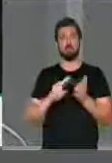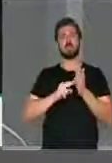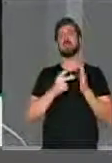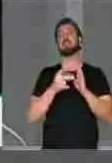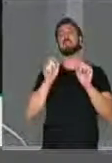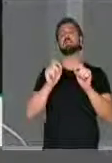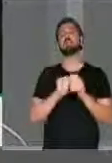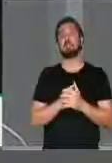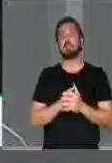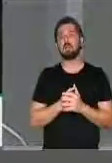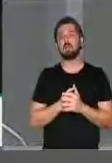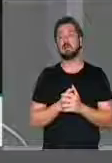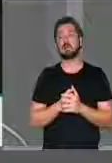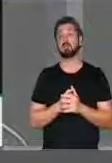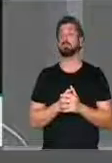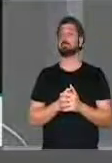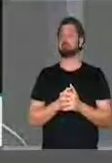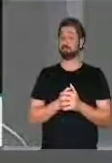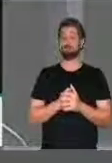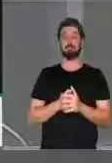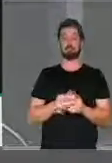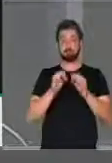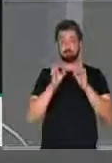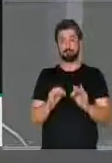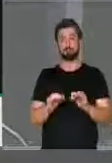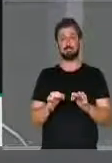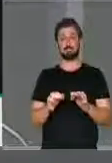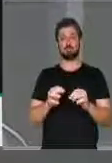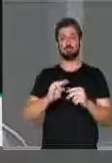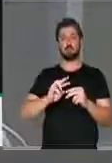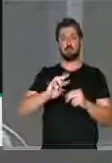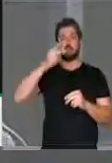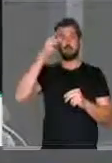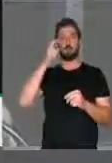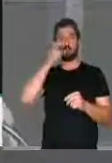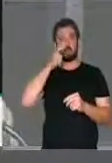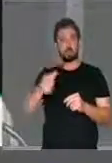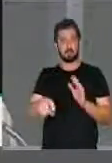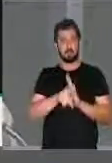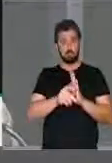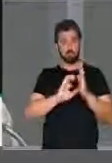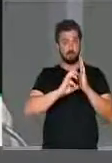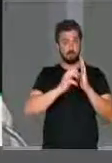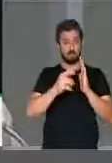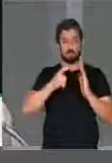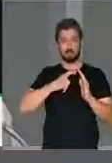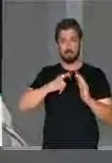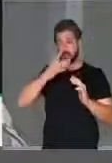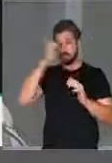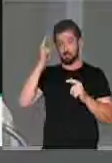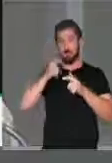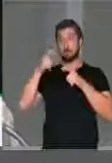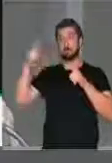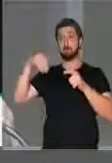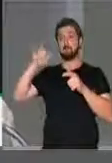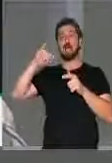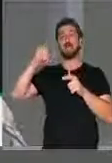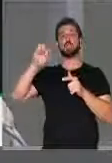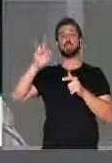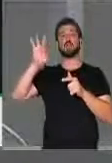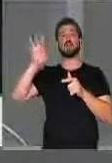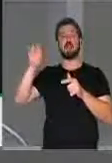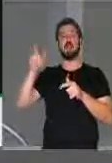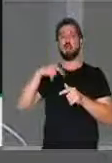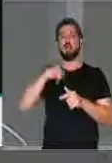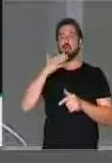sistema distrital com legenda? Significa exatamente um duplo interesse dos partidos que têm candidato majoritário. Serão os